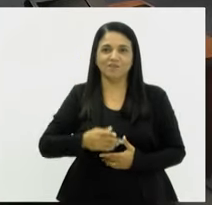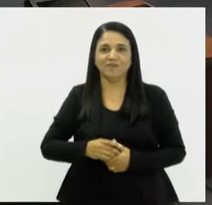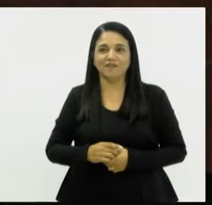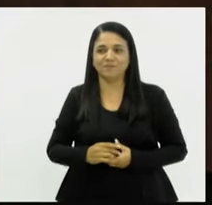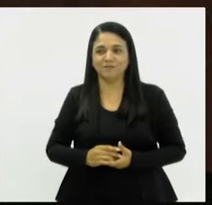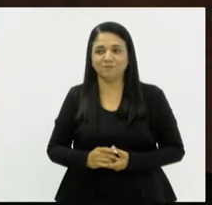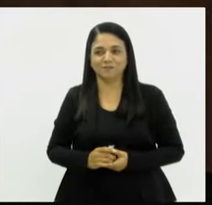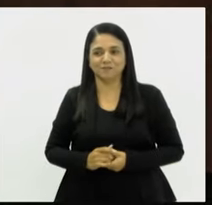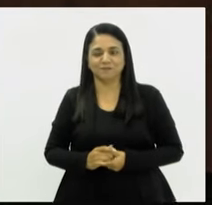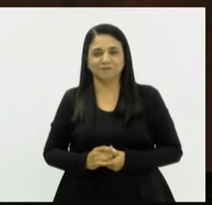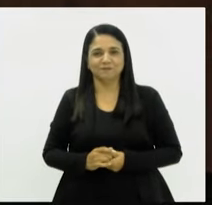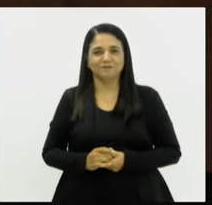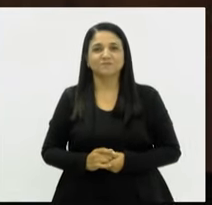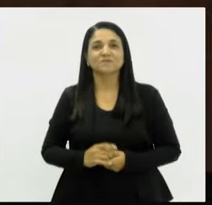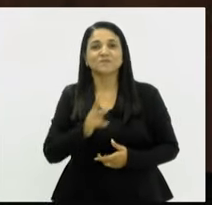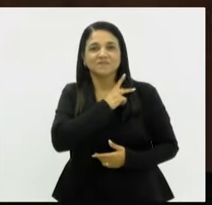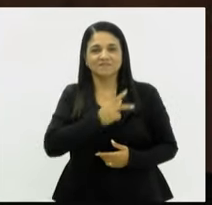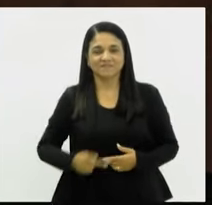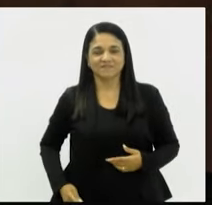Senhora presidente.